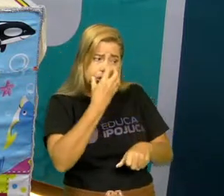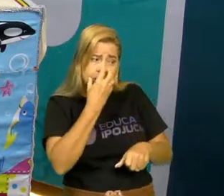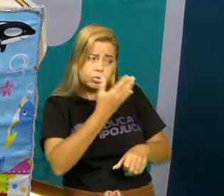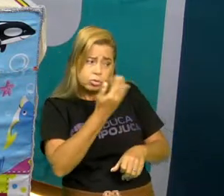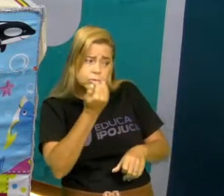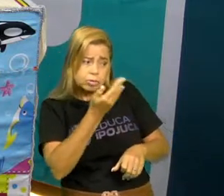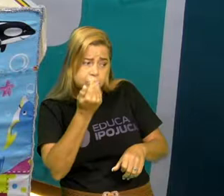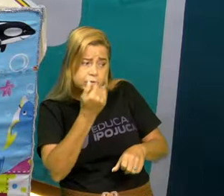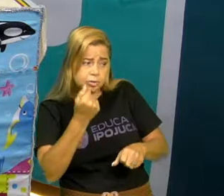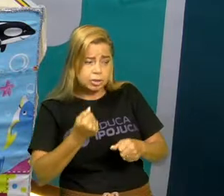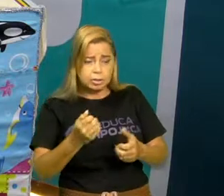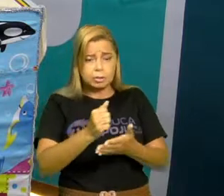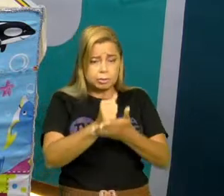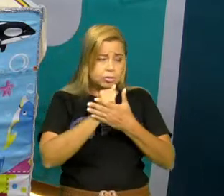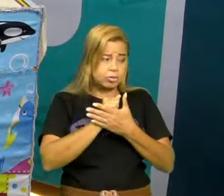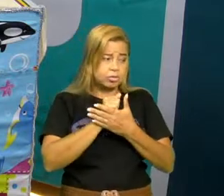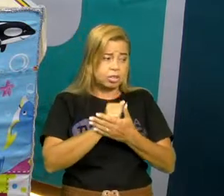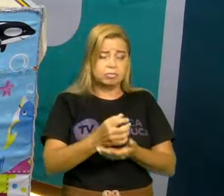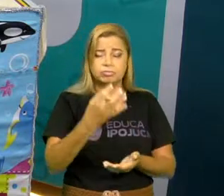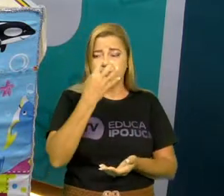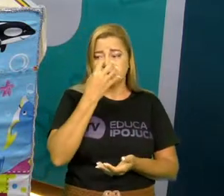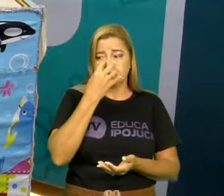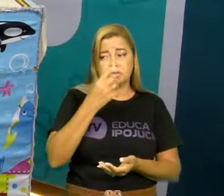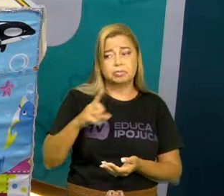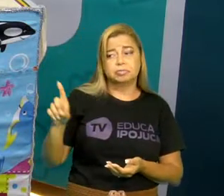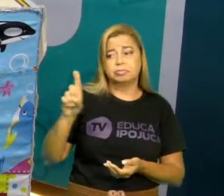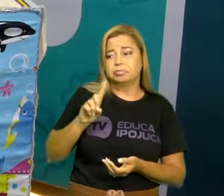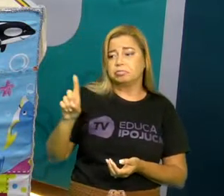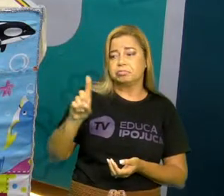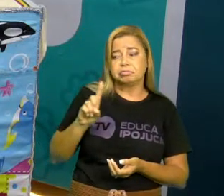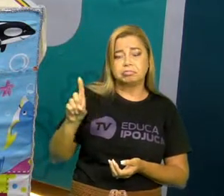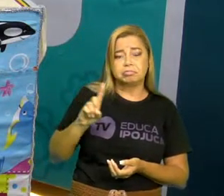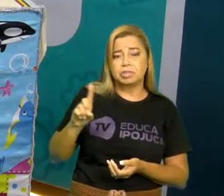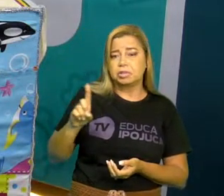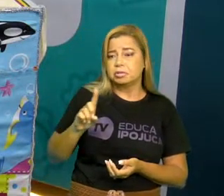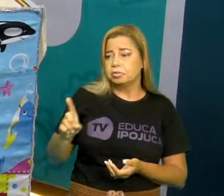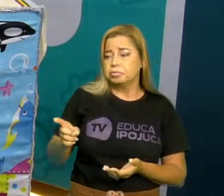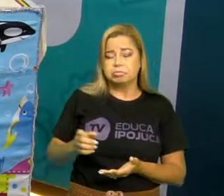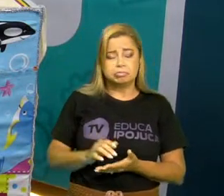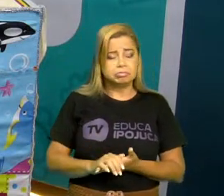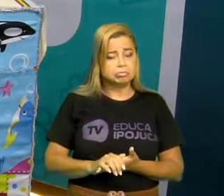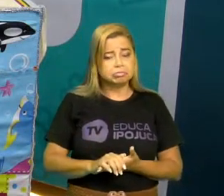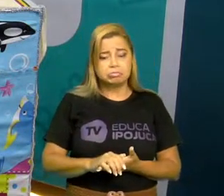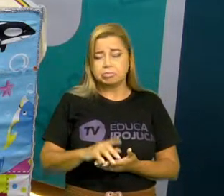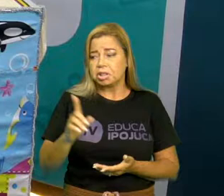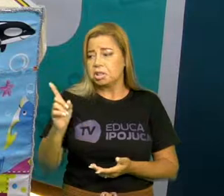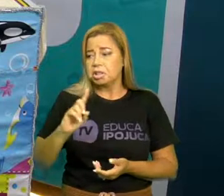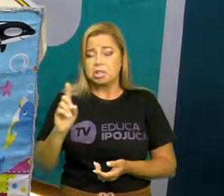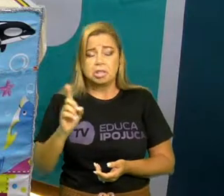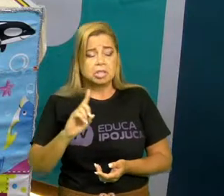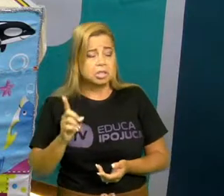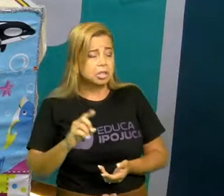Isso é amigo fuleiro, viu? Não é isso, leiturinha. Ela saiu chamando e até o momento nenhum ajudou.